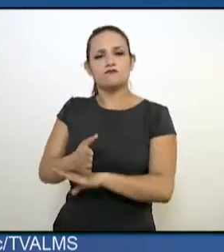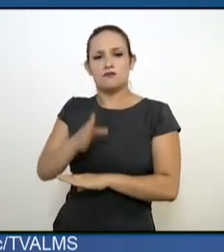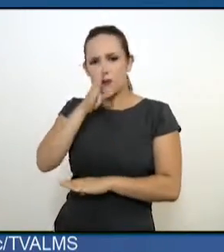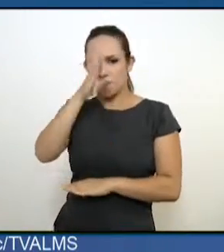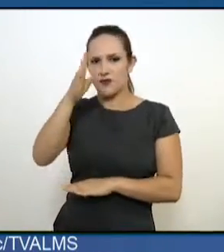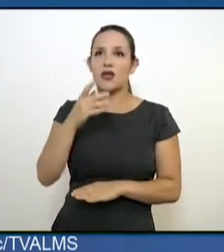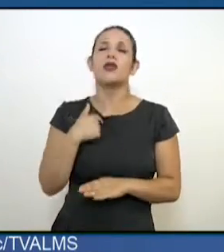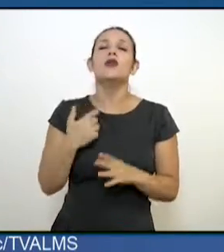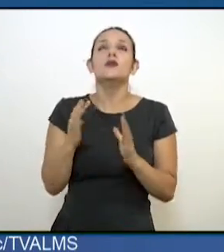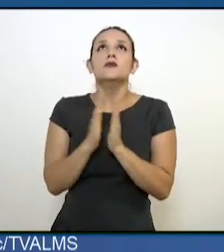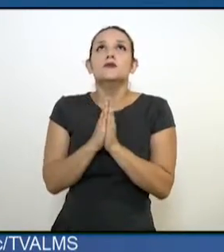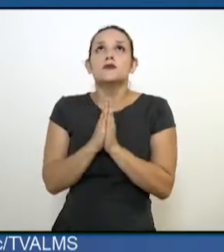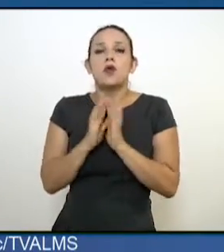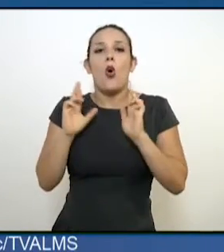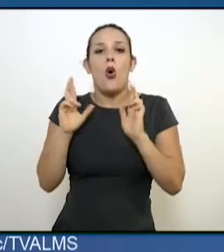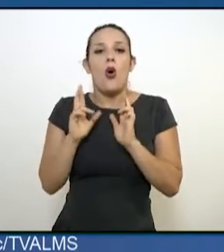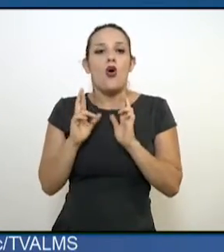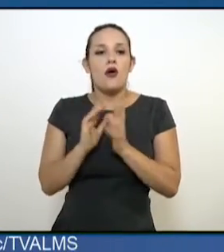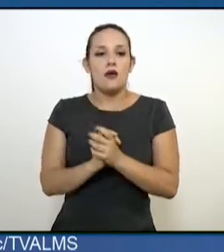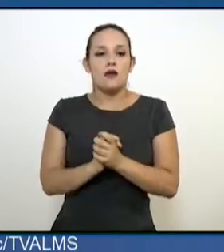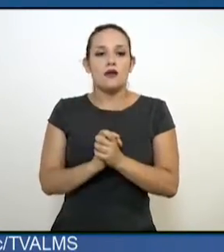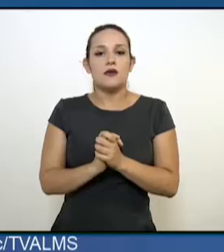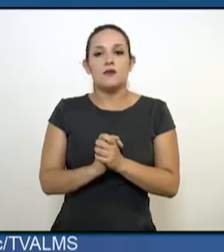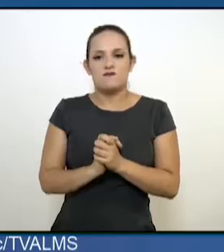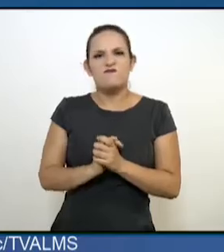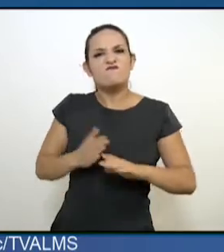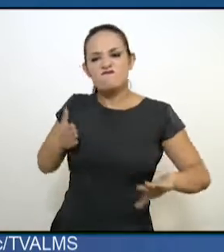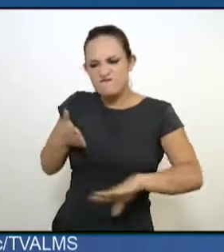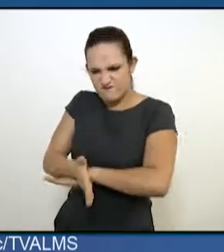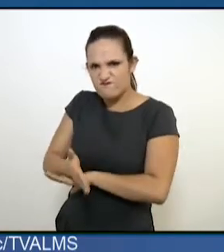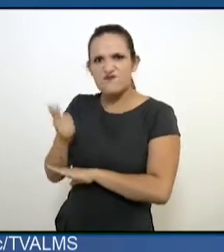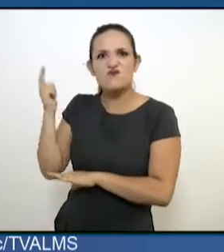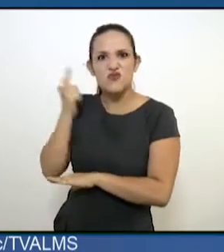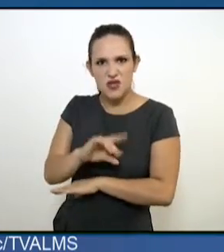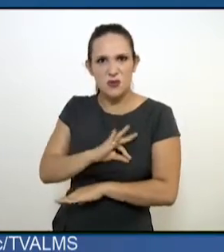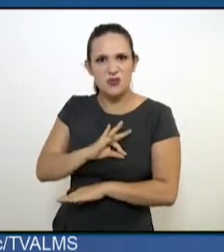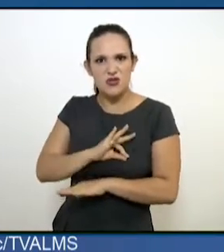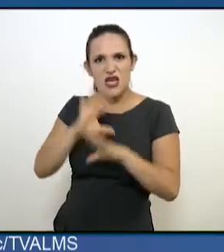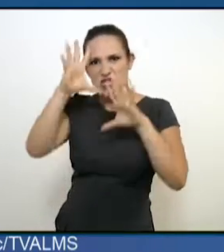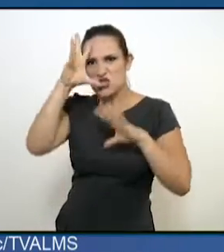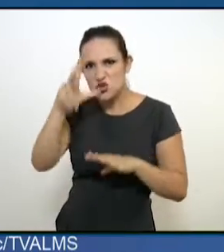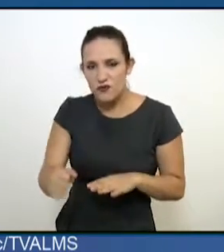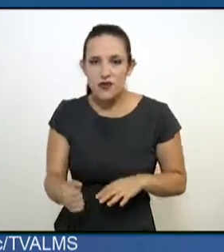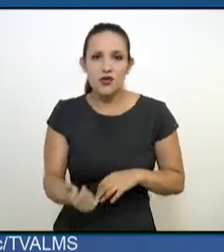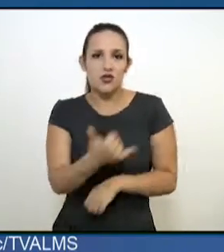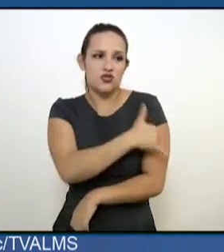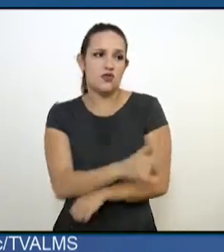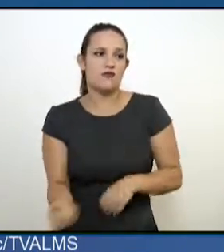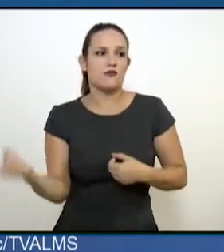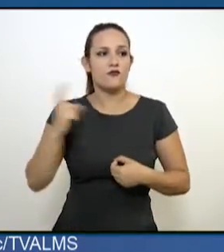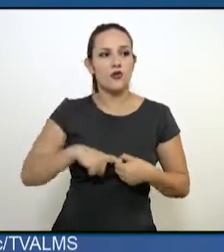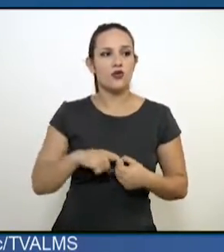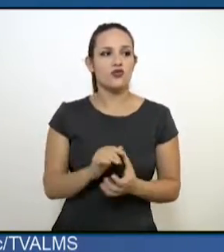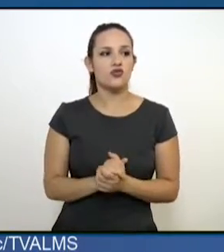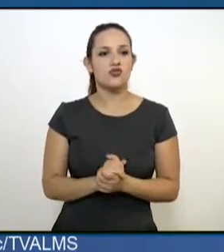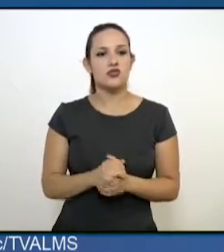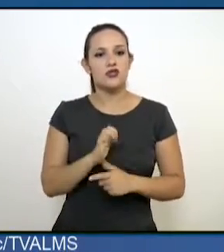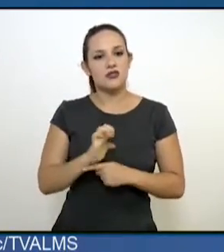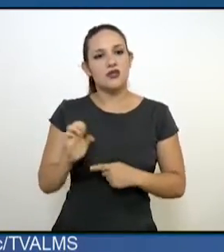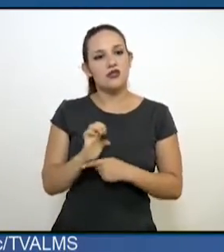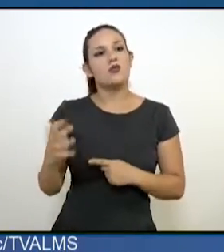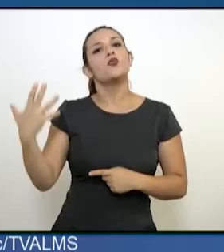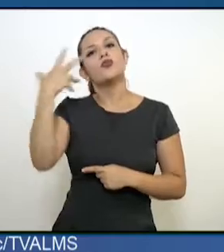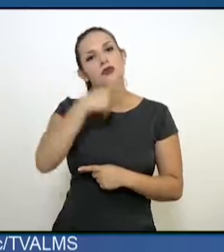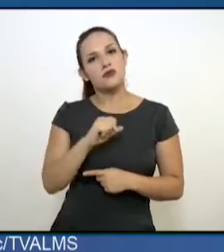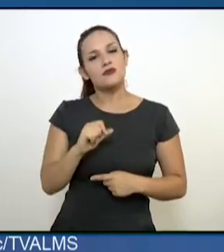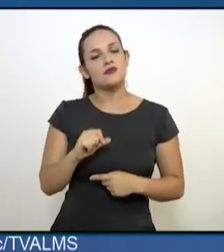oxalá, rezar para que essa intervenção dê certo e o Rio de Janeiro volte a ser o antigo e o Rio de